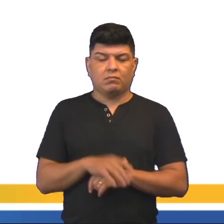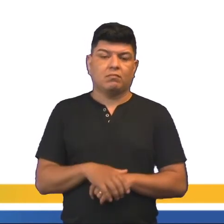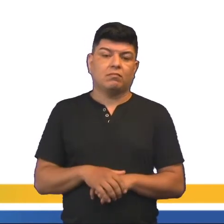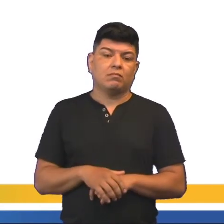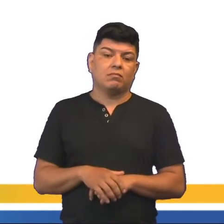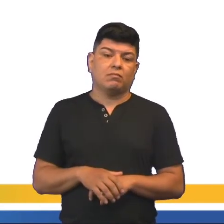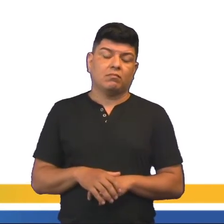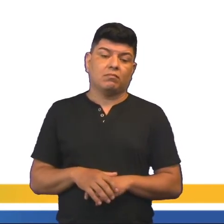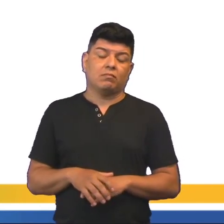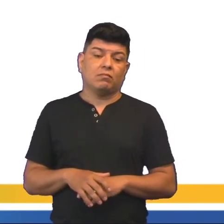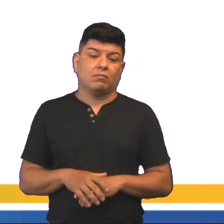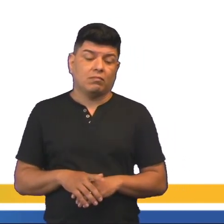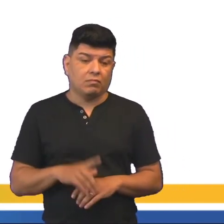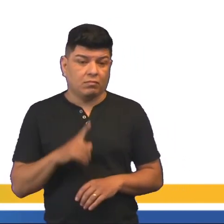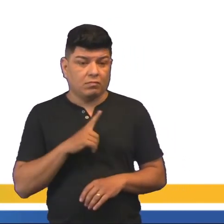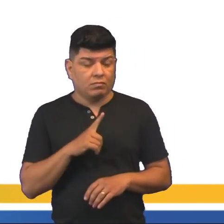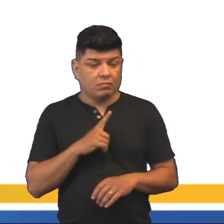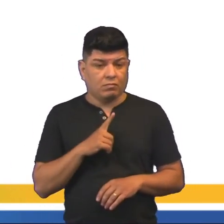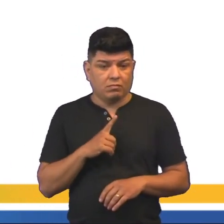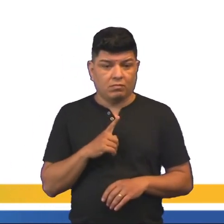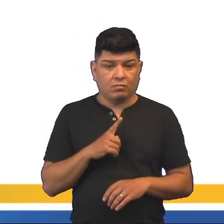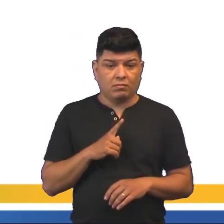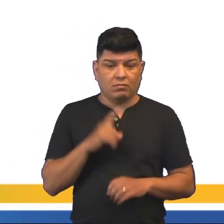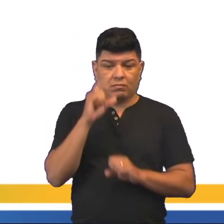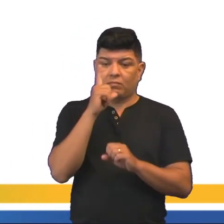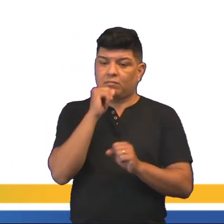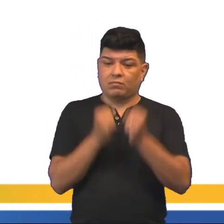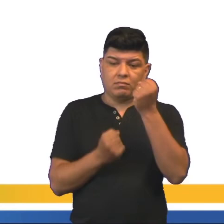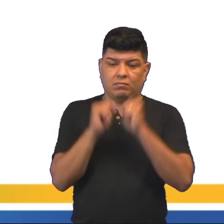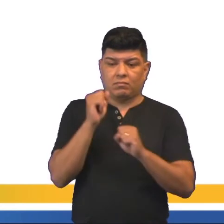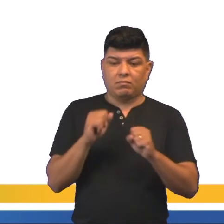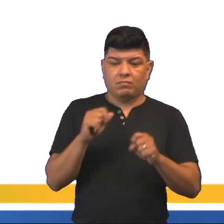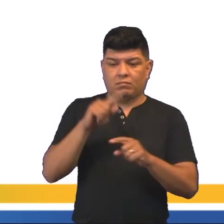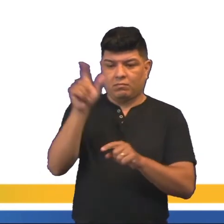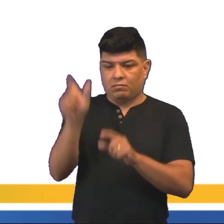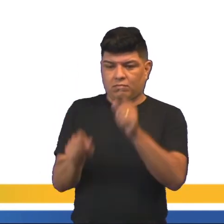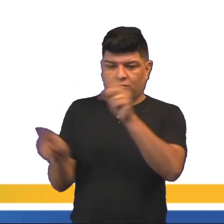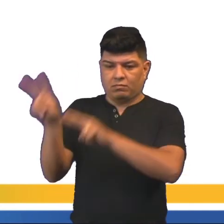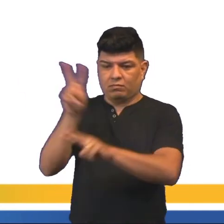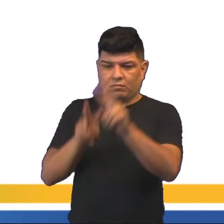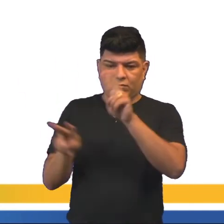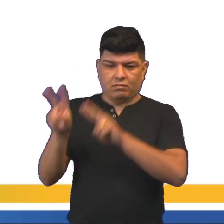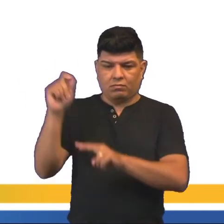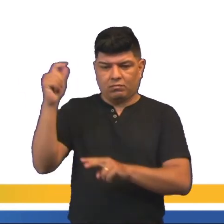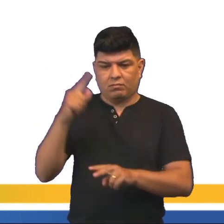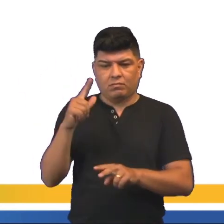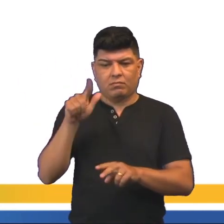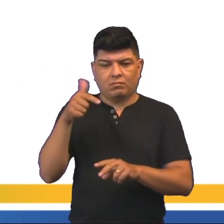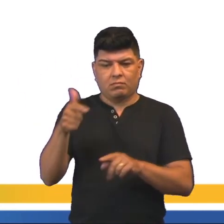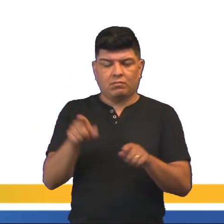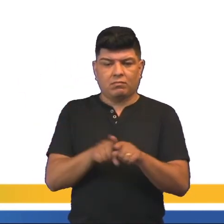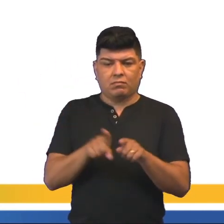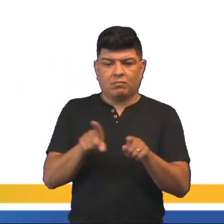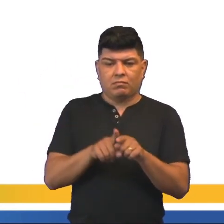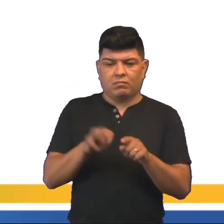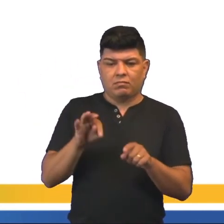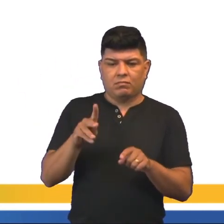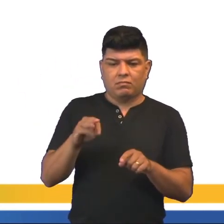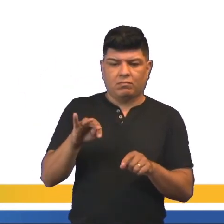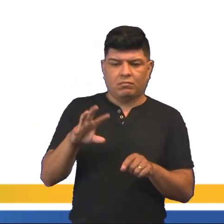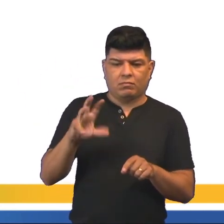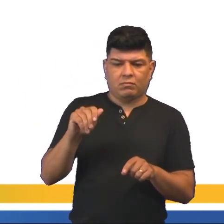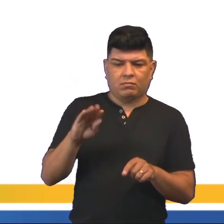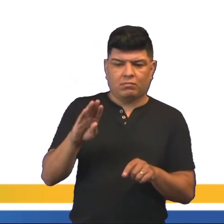facilmente. Nesse caso, a gente tem aí as hidrelétricas, a energia eólica, solar e temos as outras fontes como